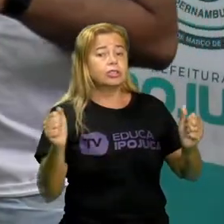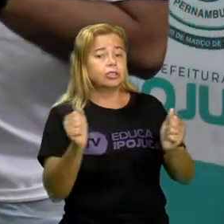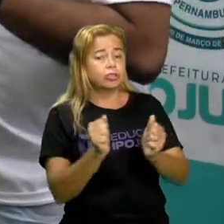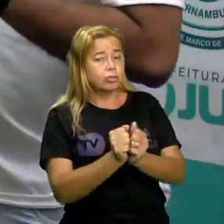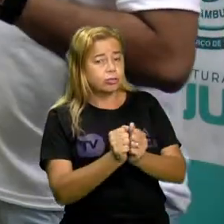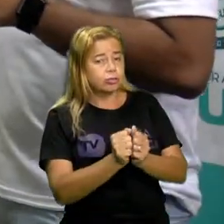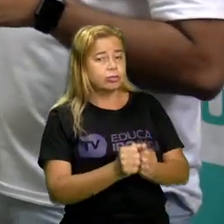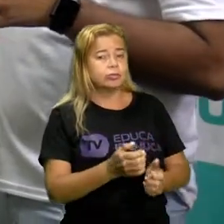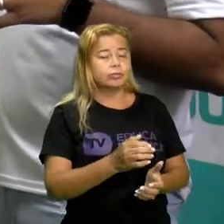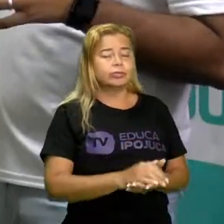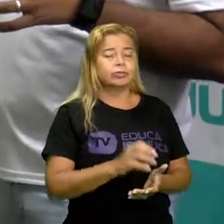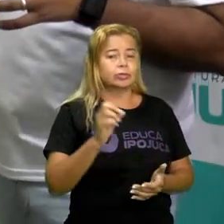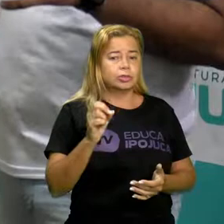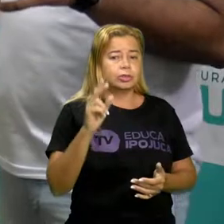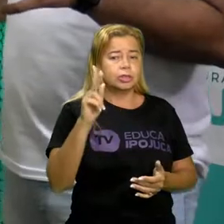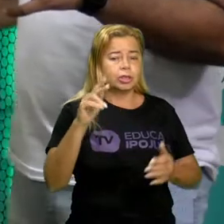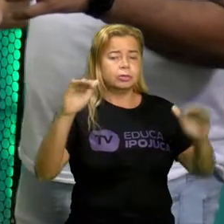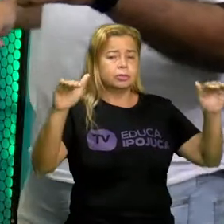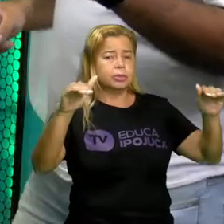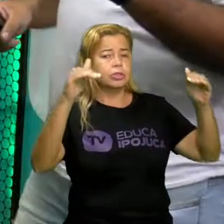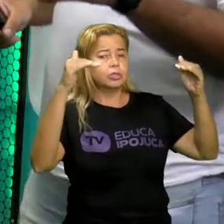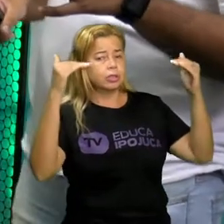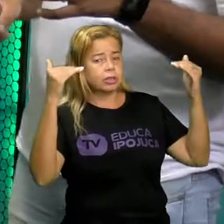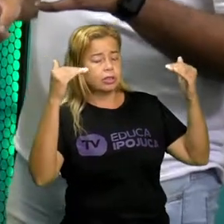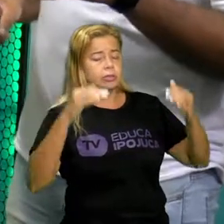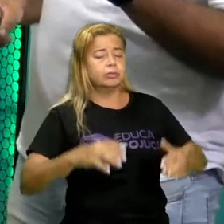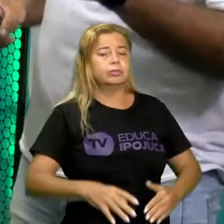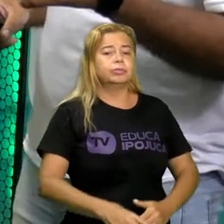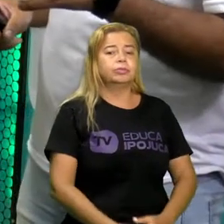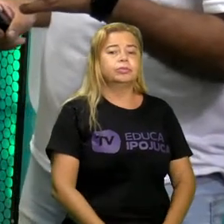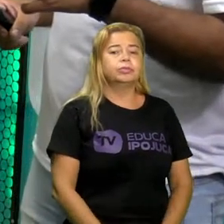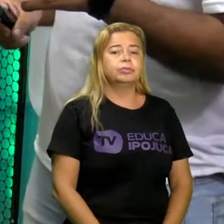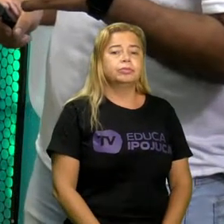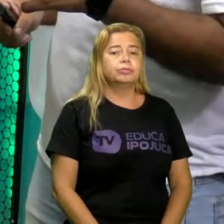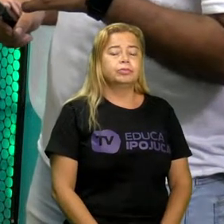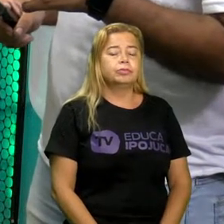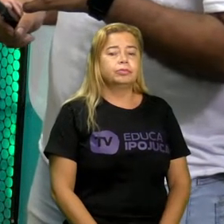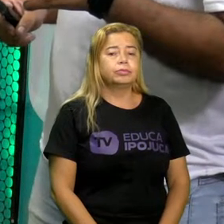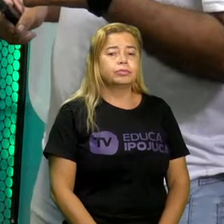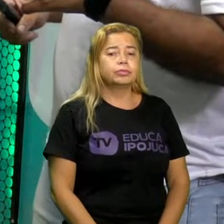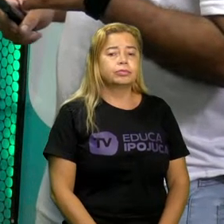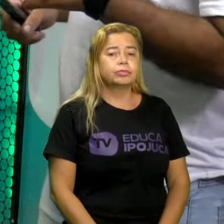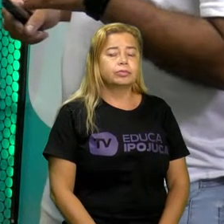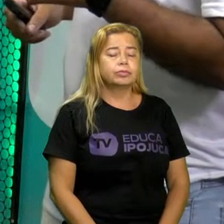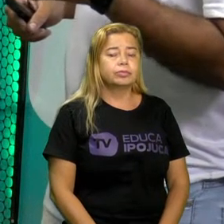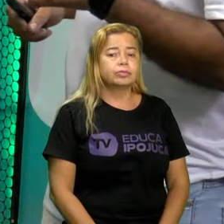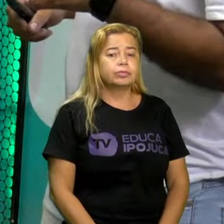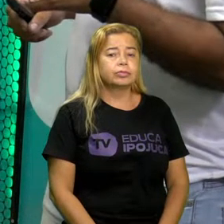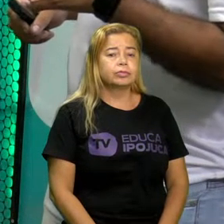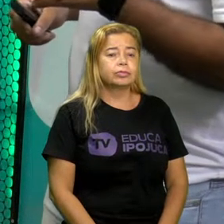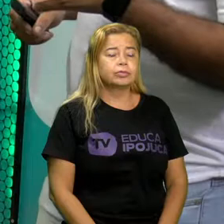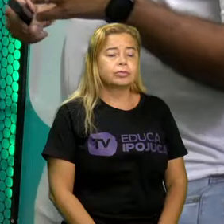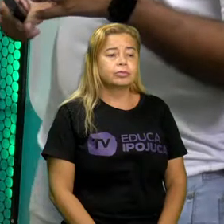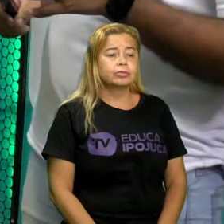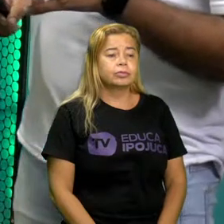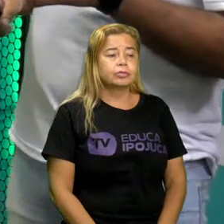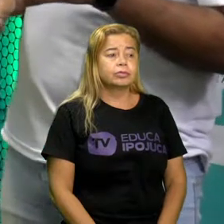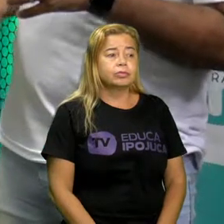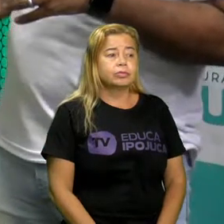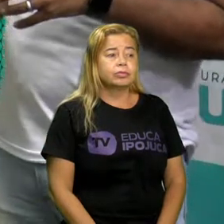Prestem atenção. Nós temos aqui o A, B, C, D, E, F,